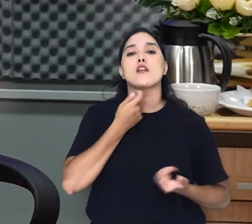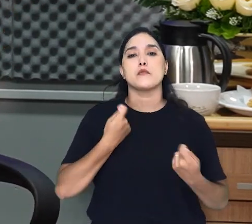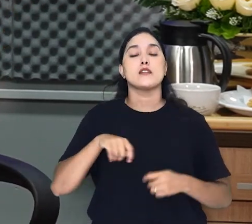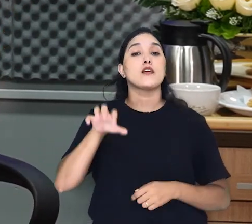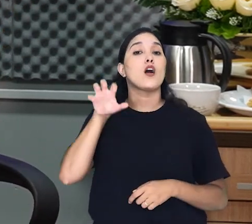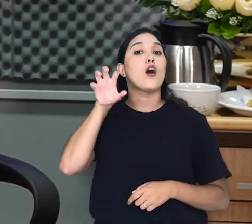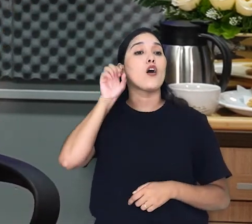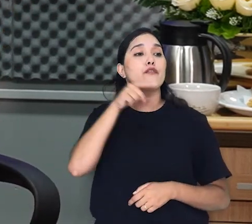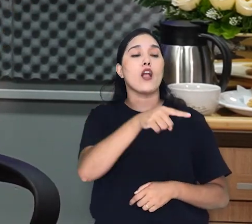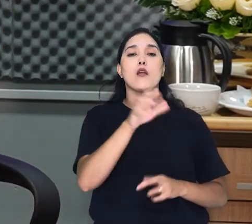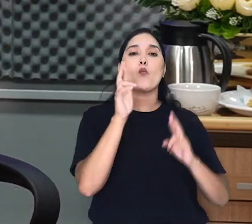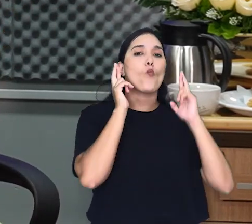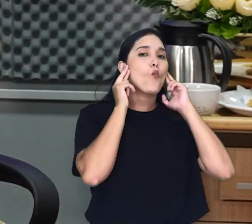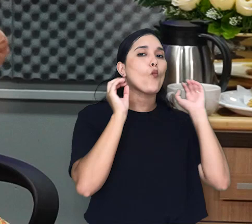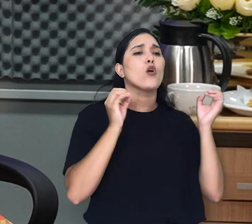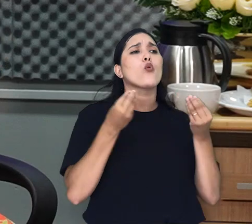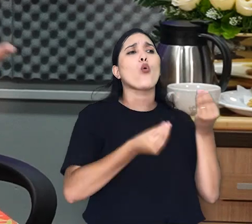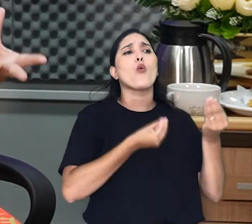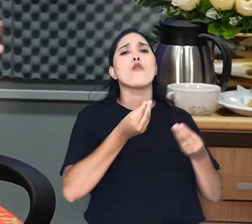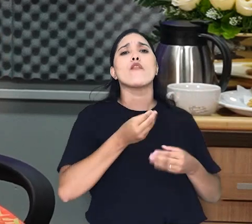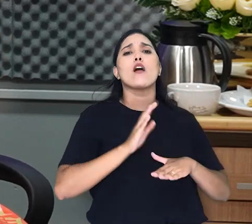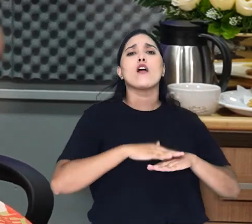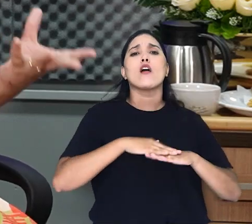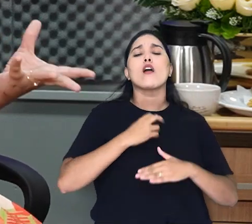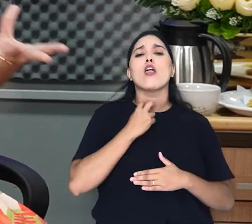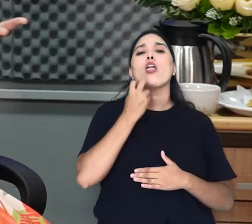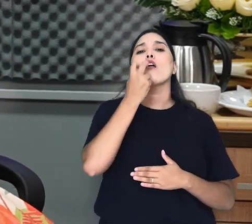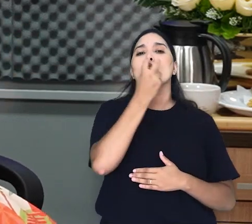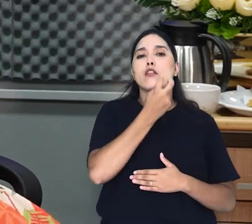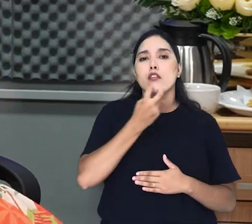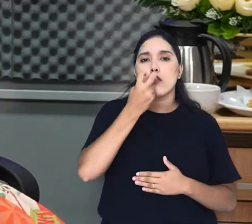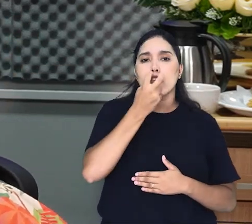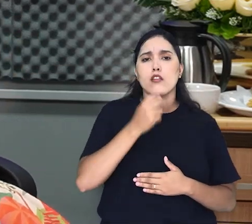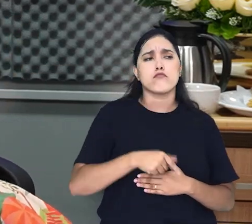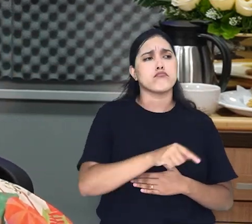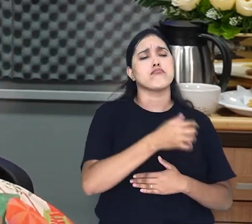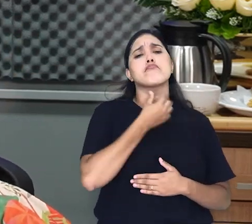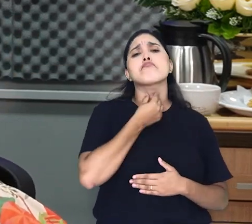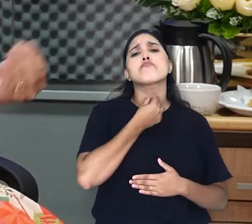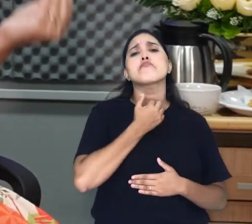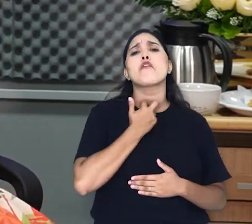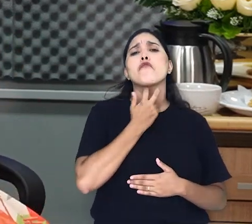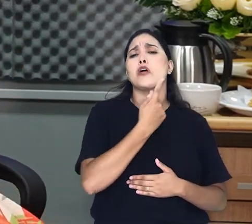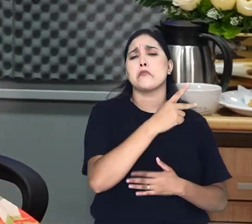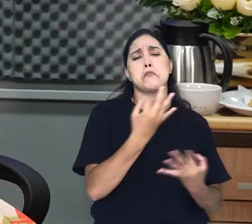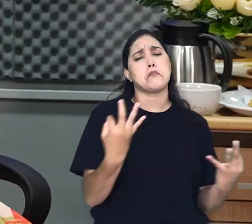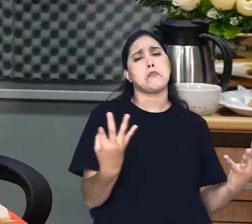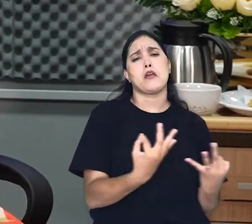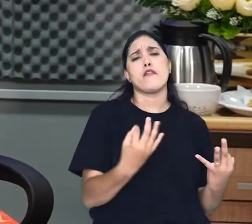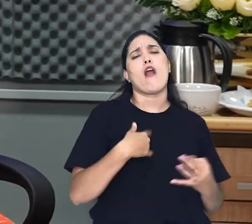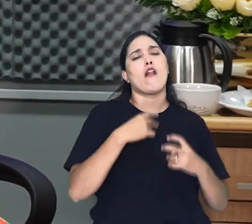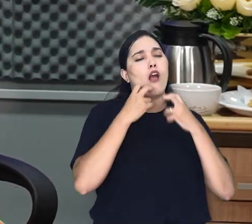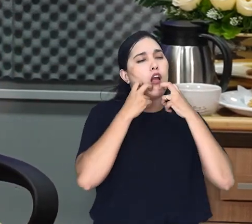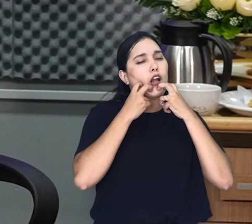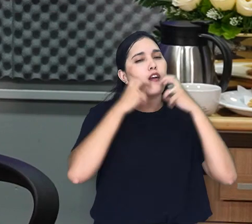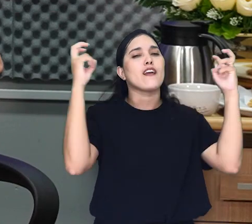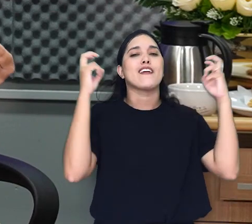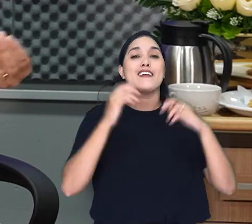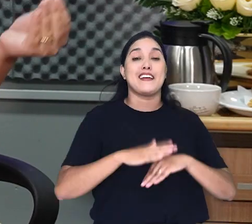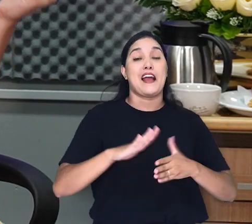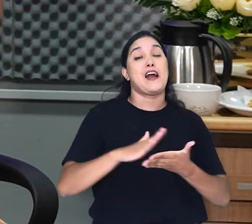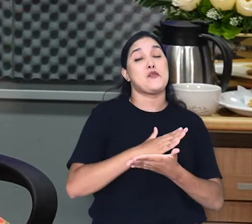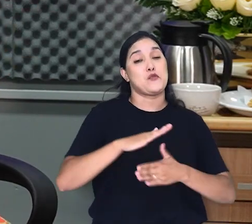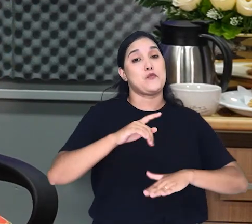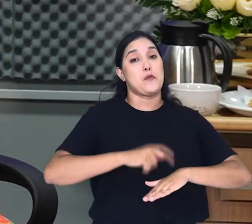a gente trabalha Libras com ele, né? A nossa maior fonte de comunicação é a Libras, porque ele nasceu surdo, né?